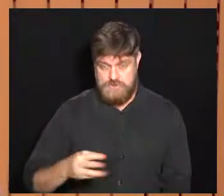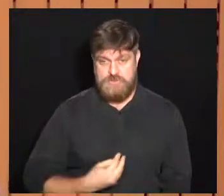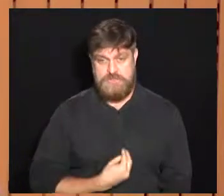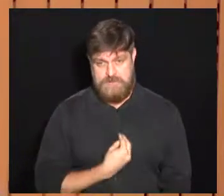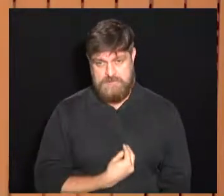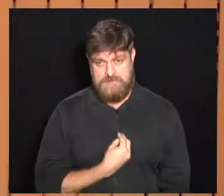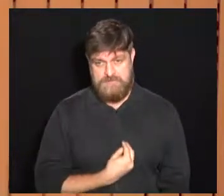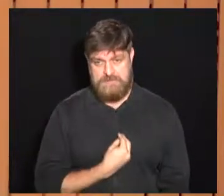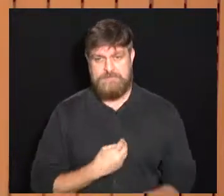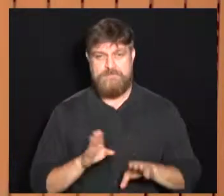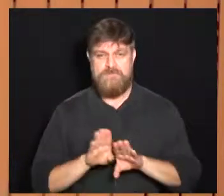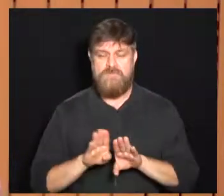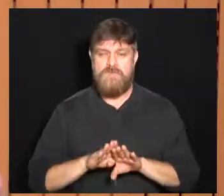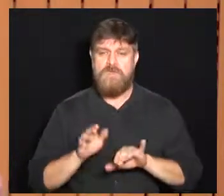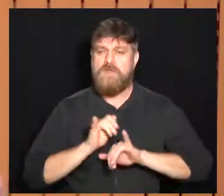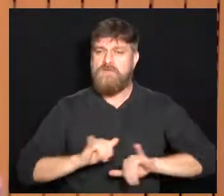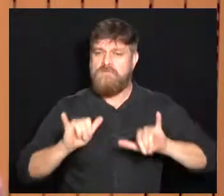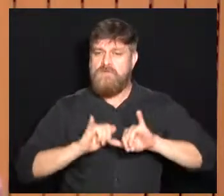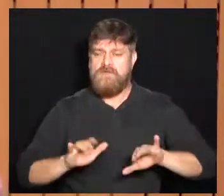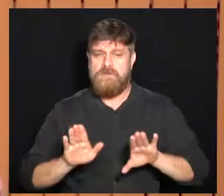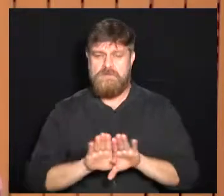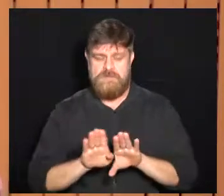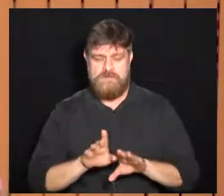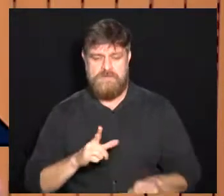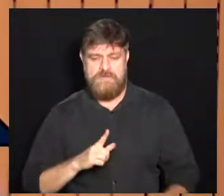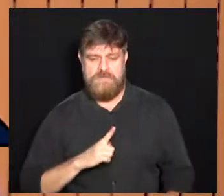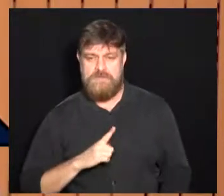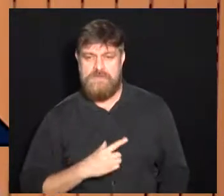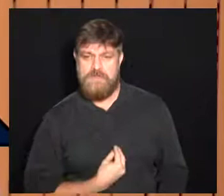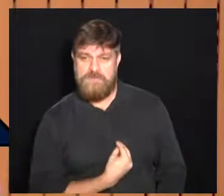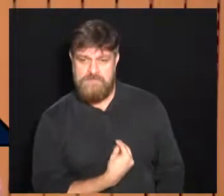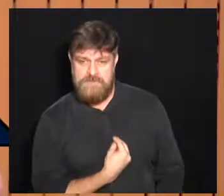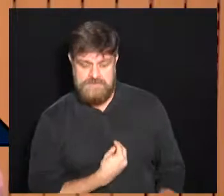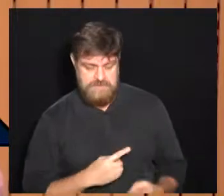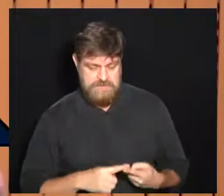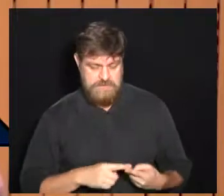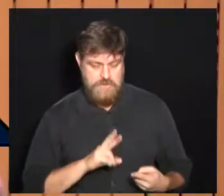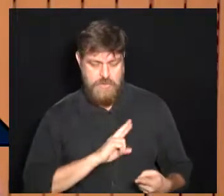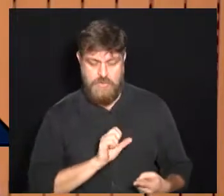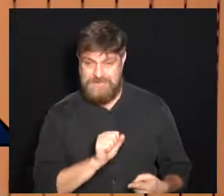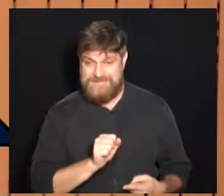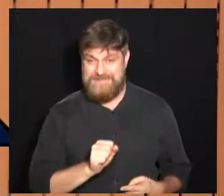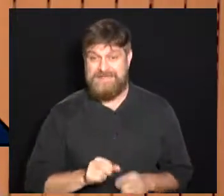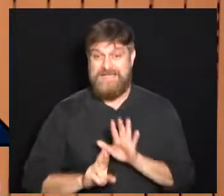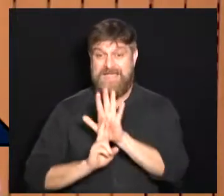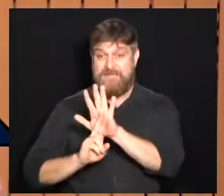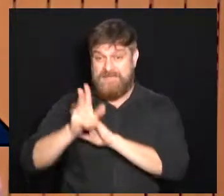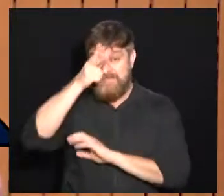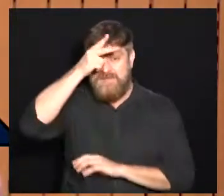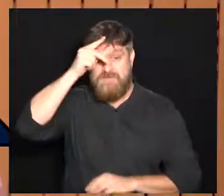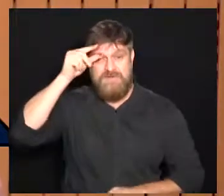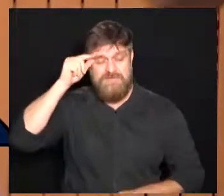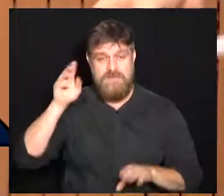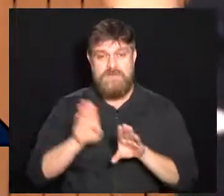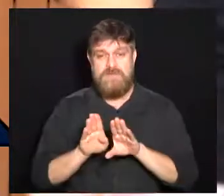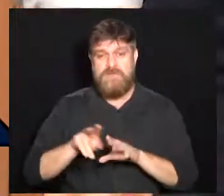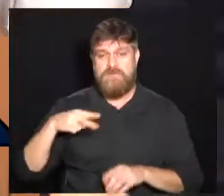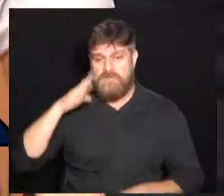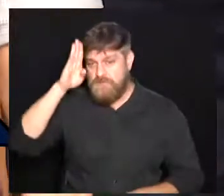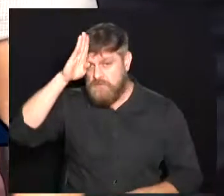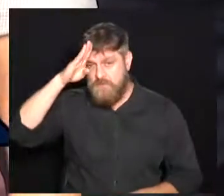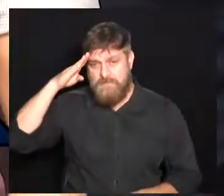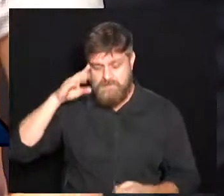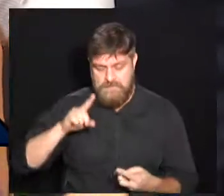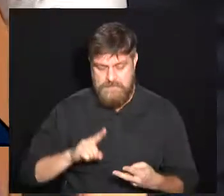também anunciar a presença do vereador Luiz Carlos Rossini, líder do governo nessa casa, vereador Pedro Tourinho, vereador Carlão